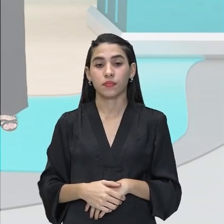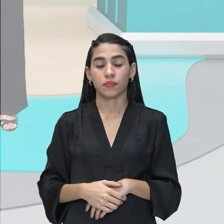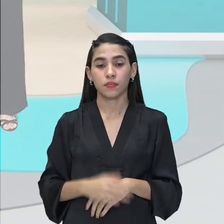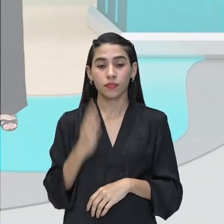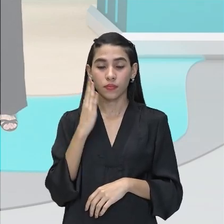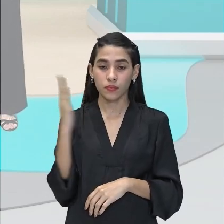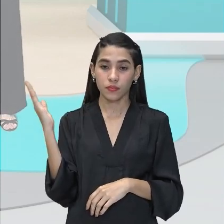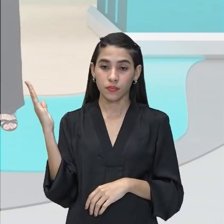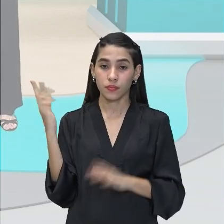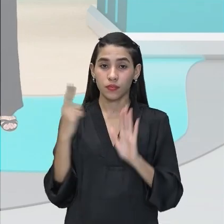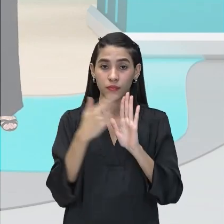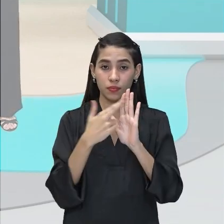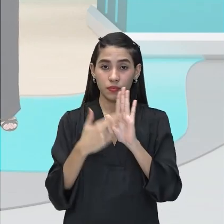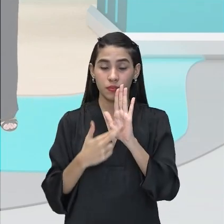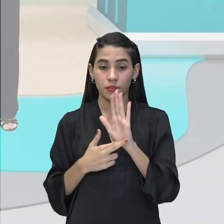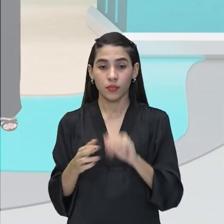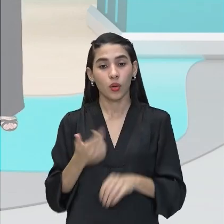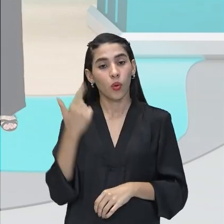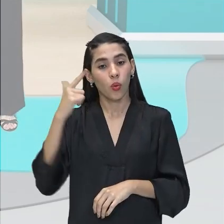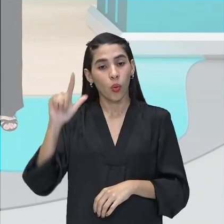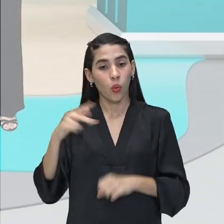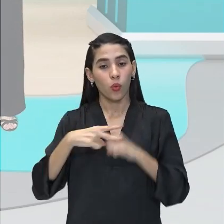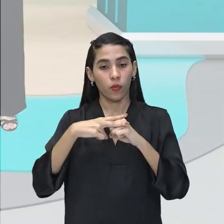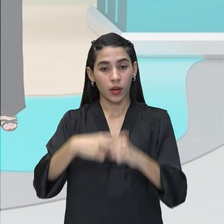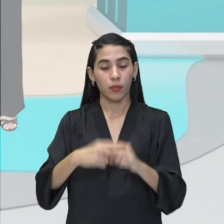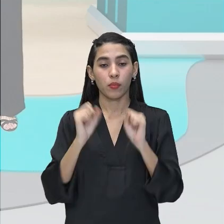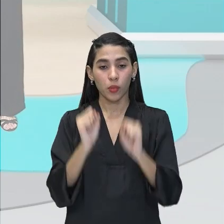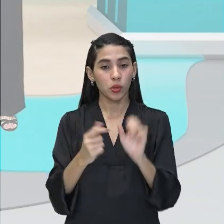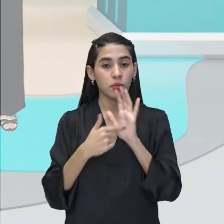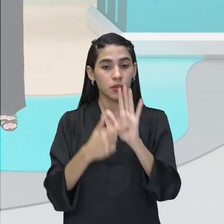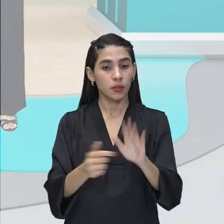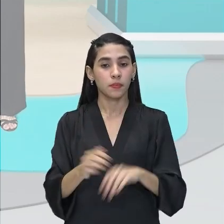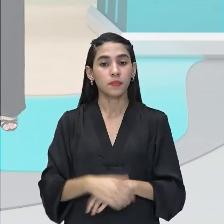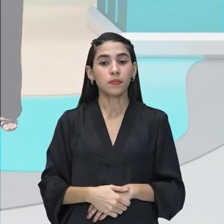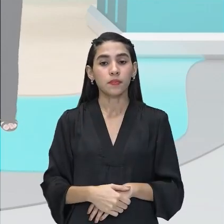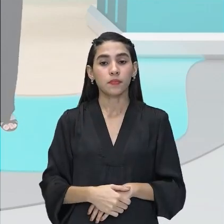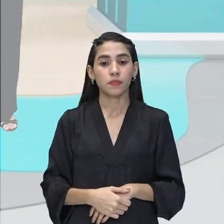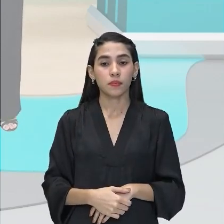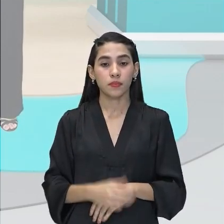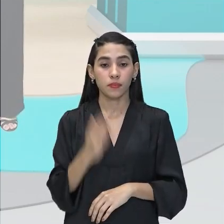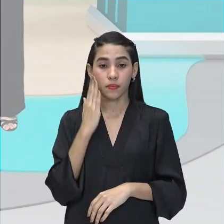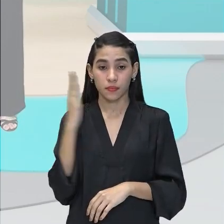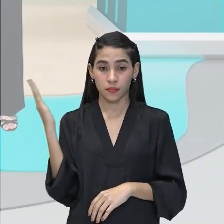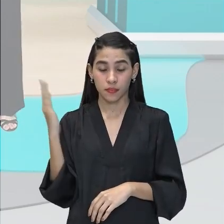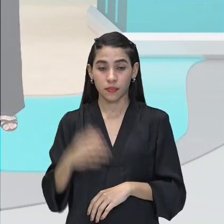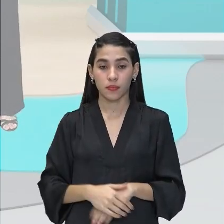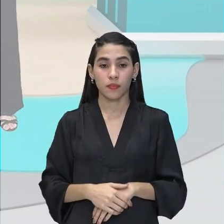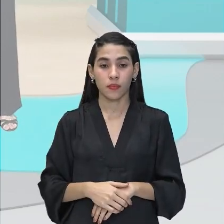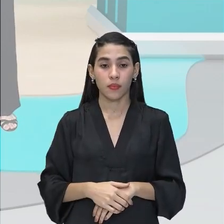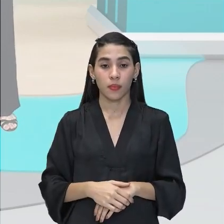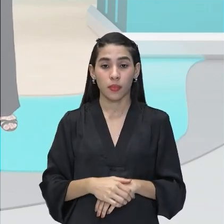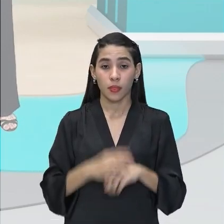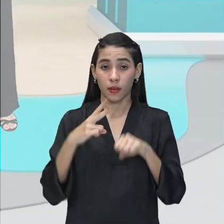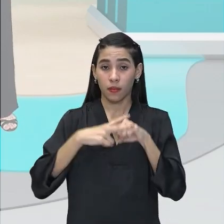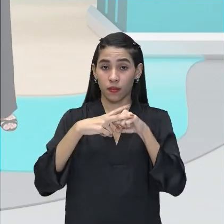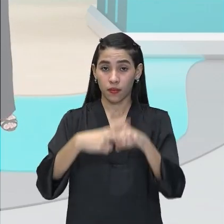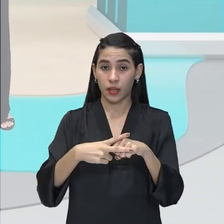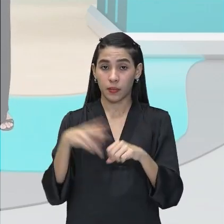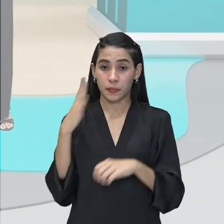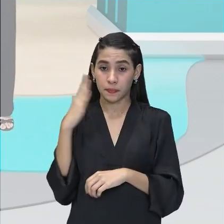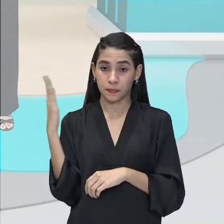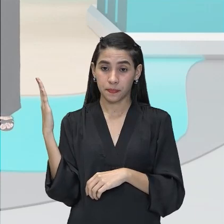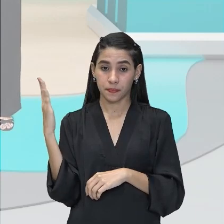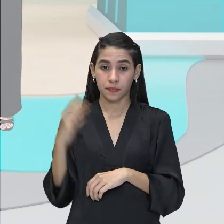atrativa. Outra forma que o verbo pode aparecer. Vamos lá verificar. Olha só, muito bem, nós temos o